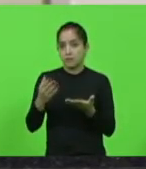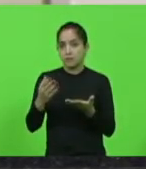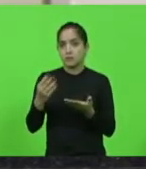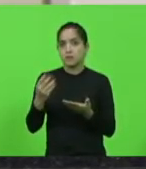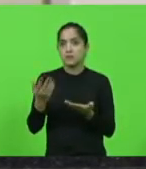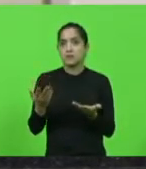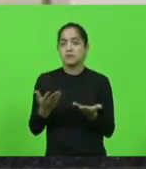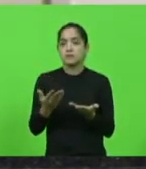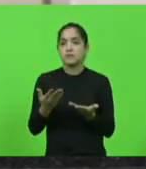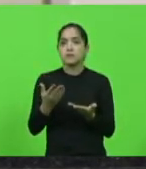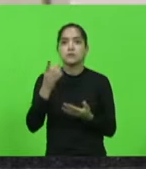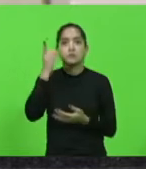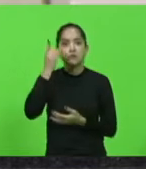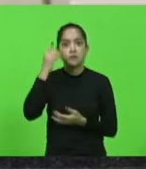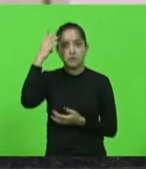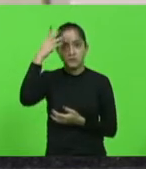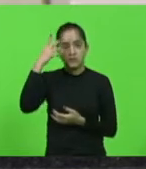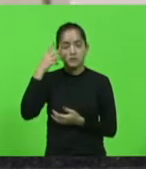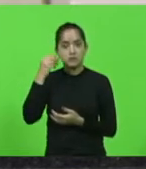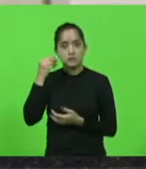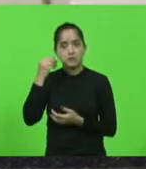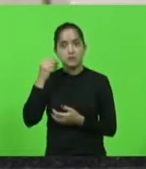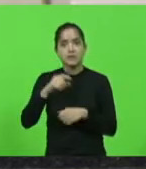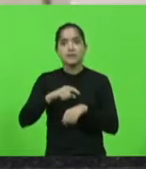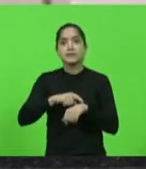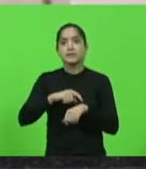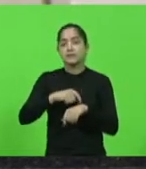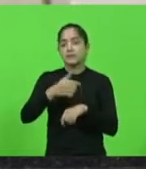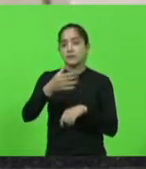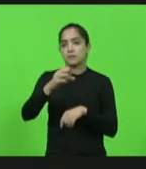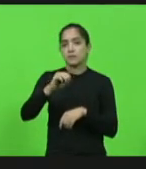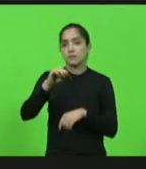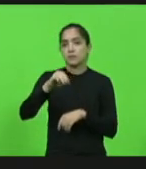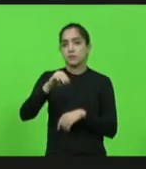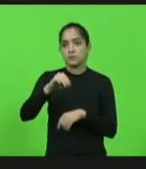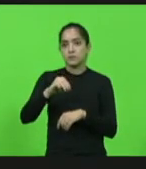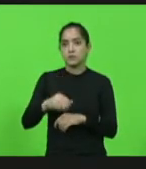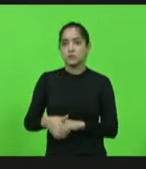nossa deputada Luciane Carminati, Vossa Excelência terá 10 minutos, deputada.